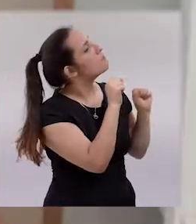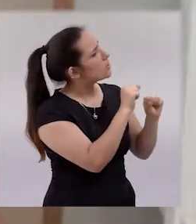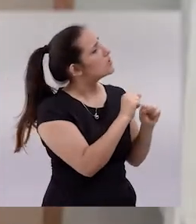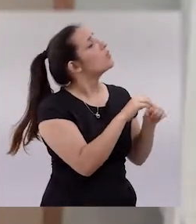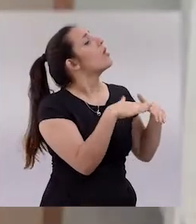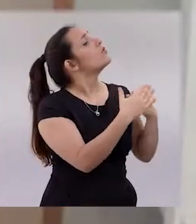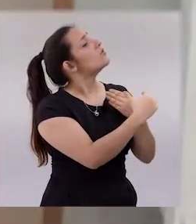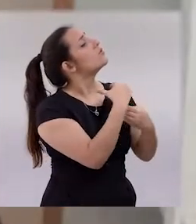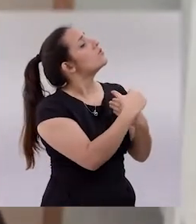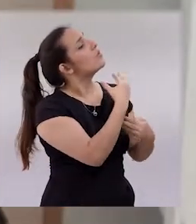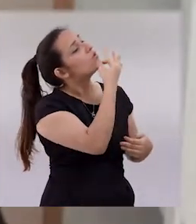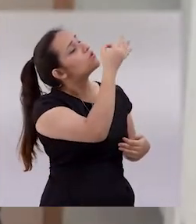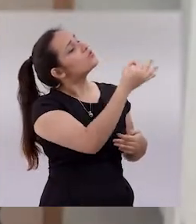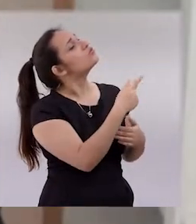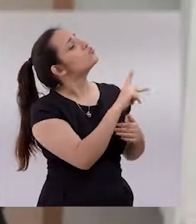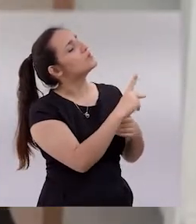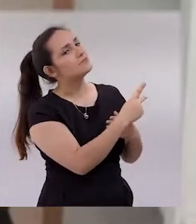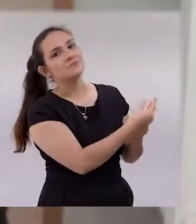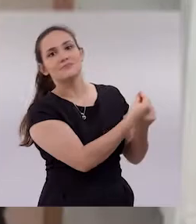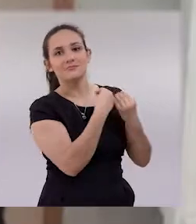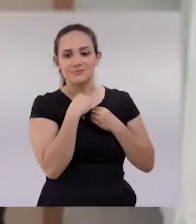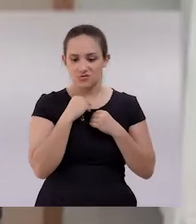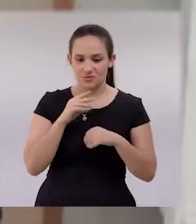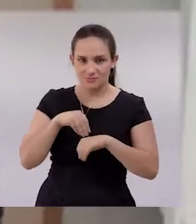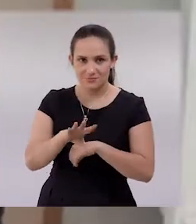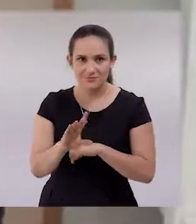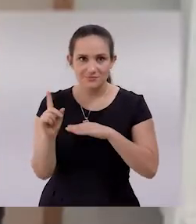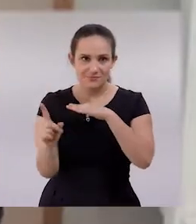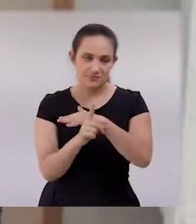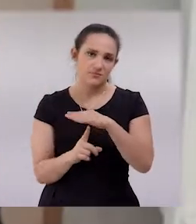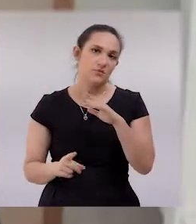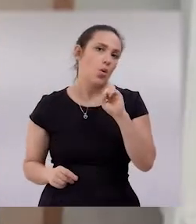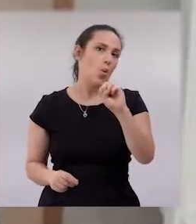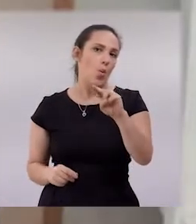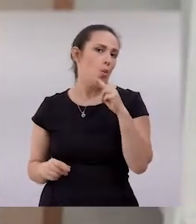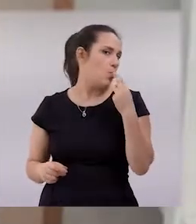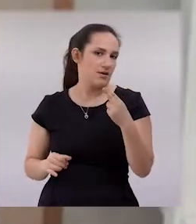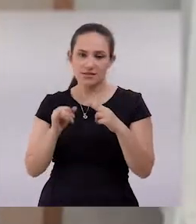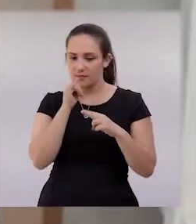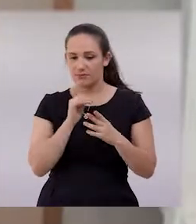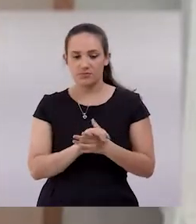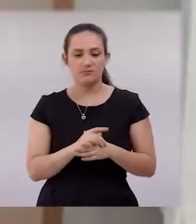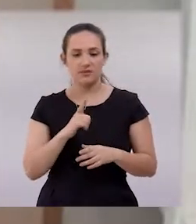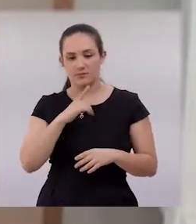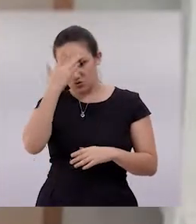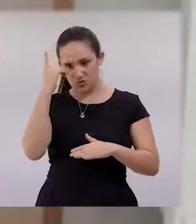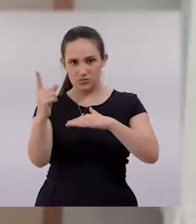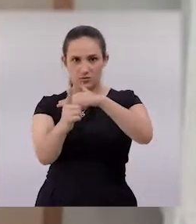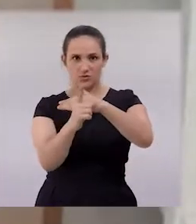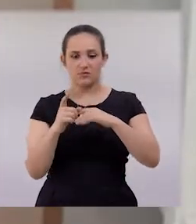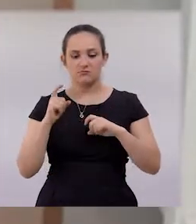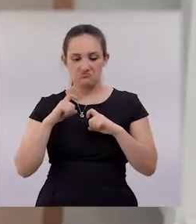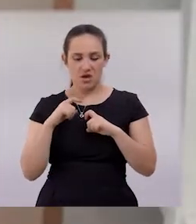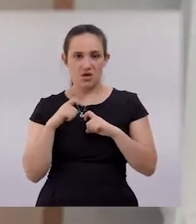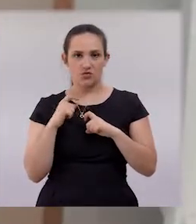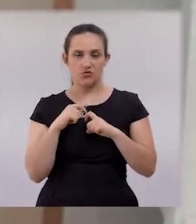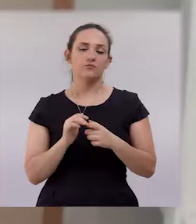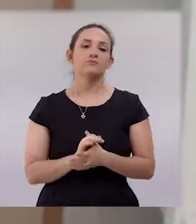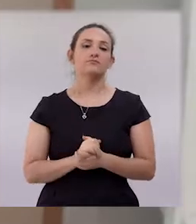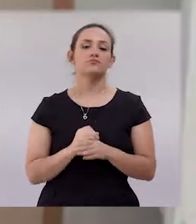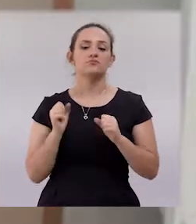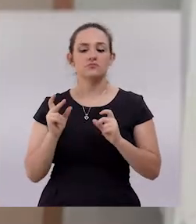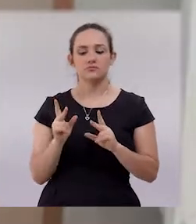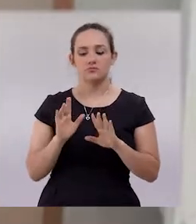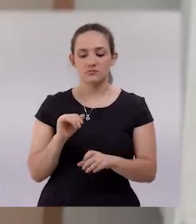de forma assíncrona, quando o médico que está presencial, ao lado do paciente, ele manda, seja por uma plataforma